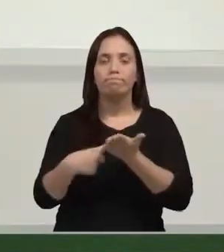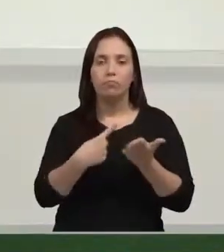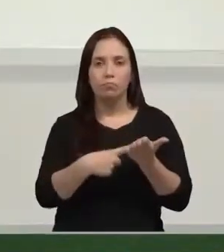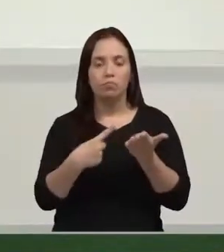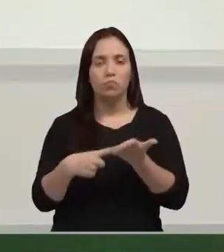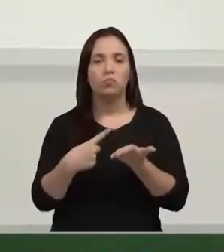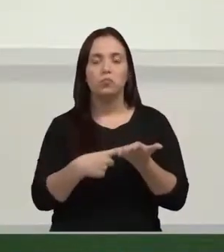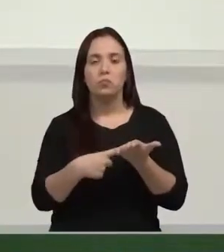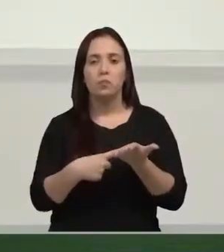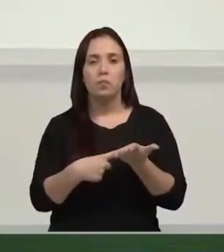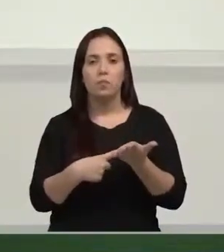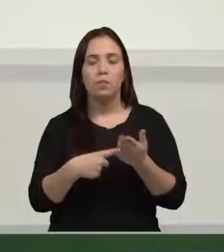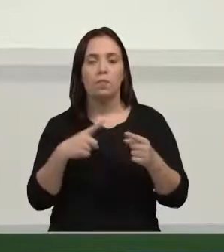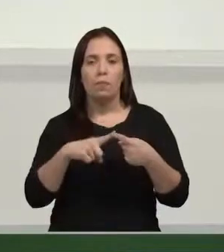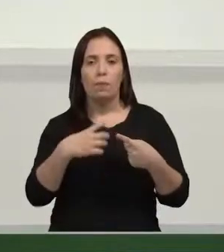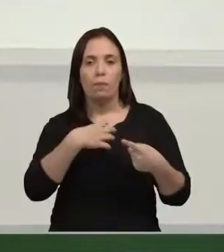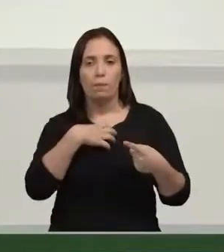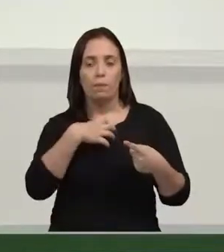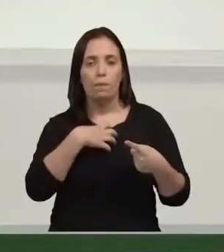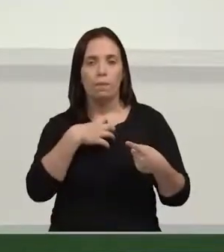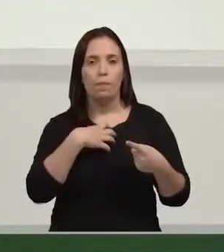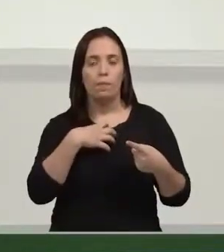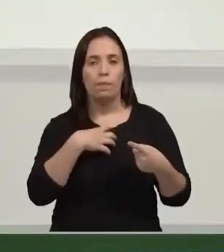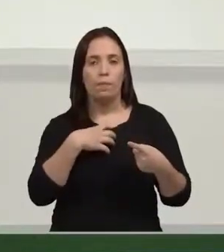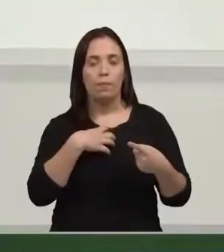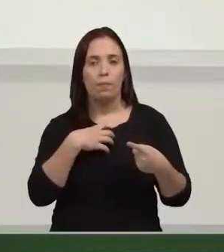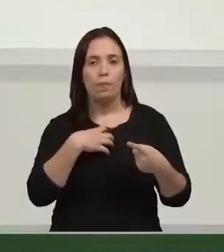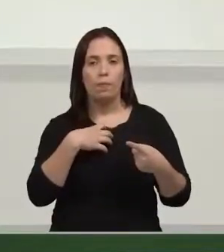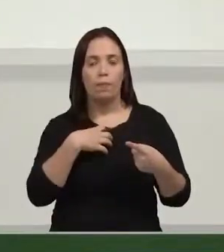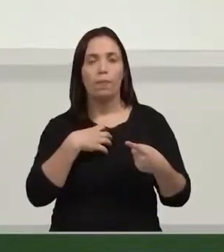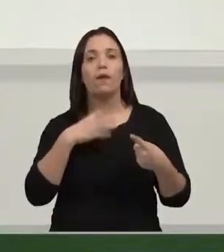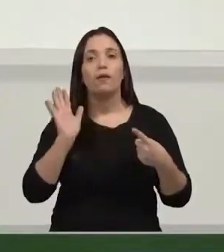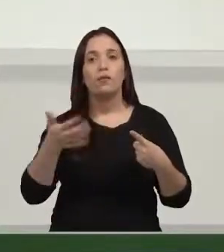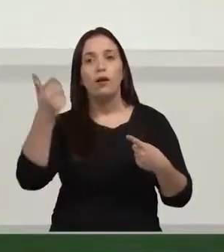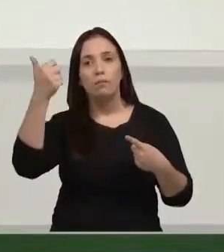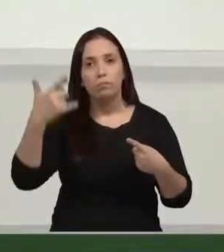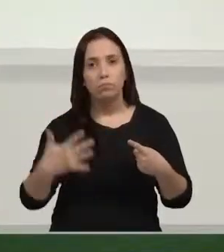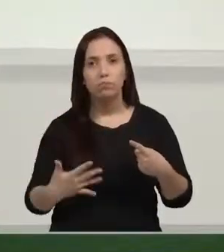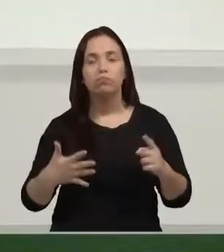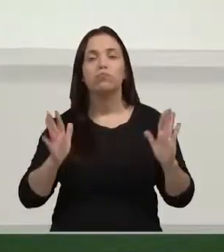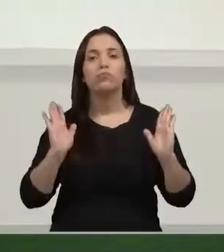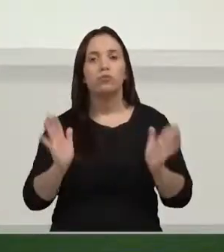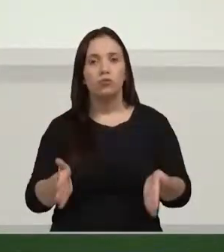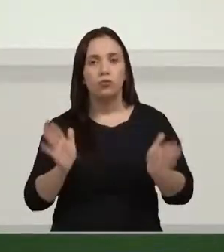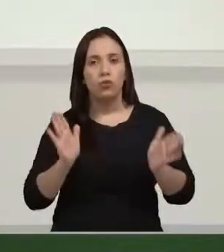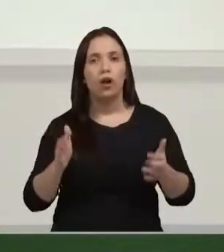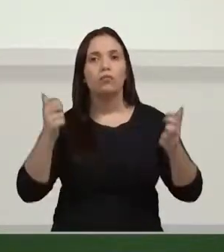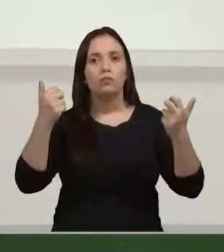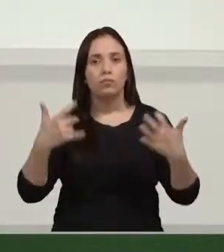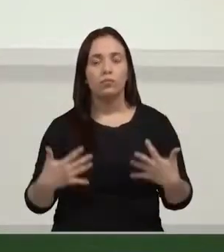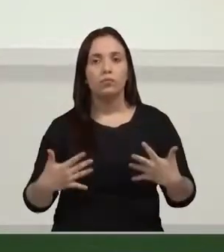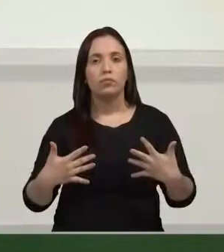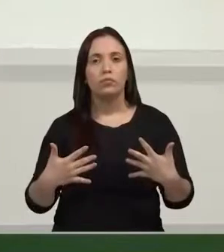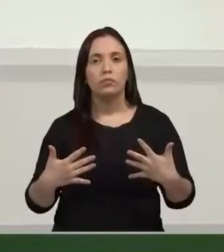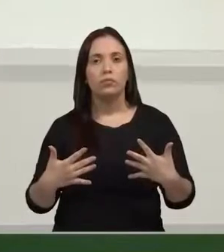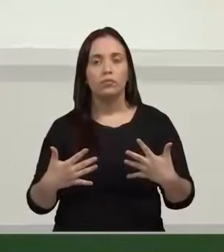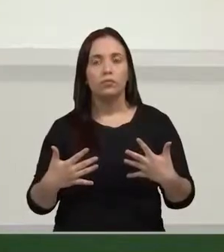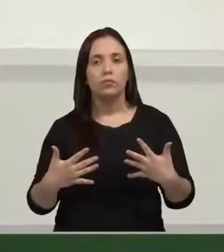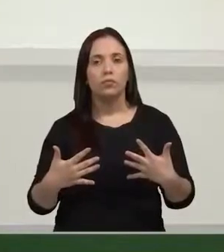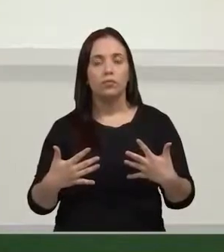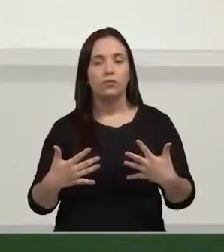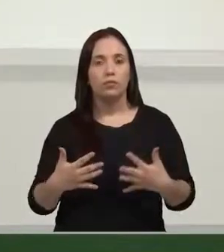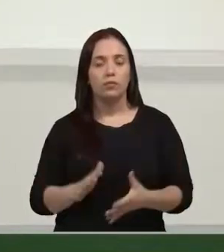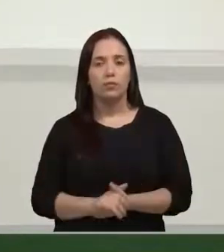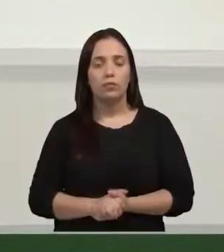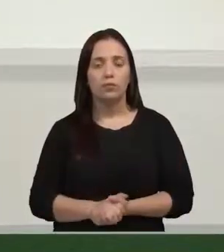caso são... Bahia. Já deu declaração também. Já deu declaração. A declaração também. O nome dele,